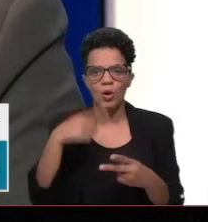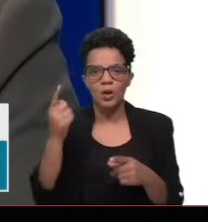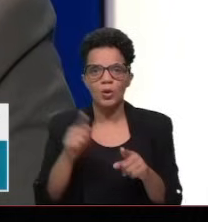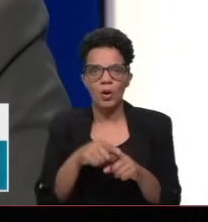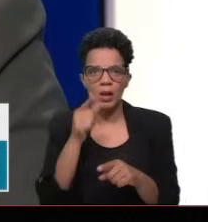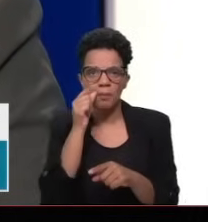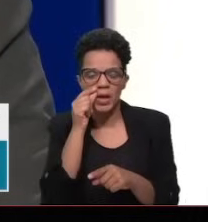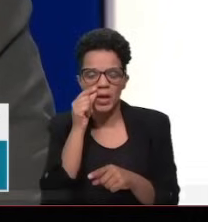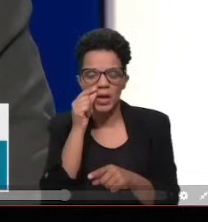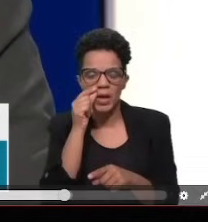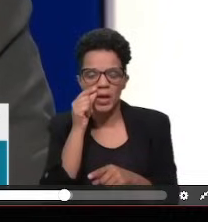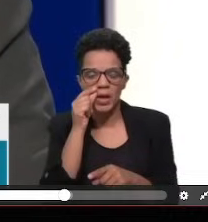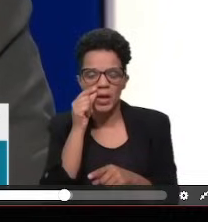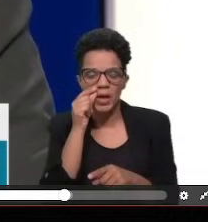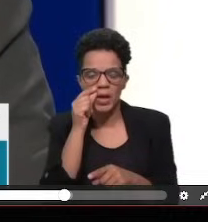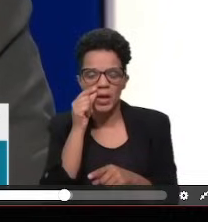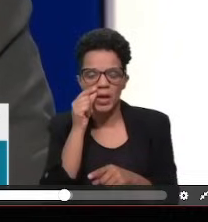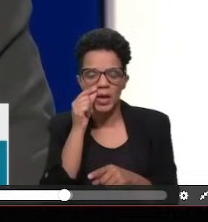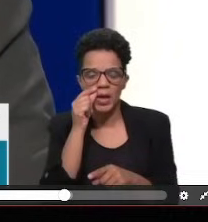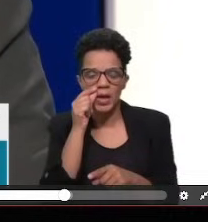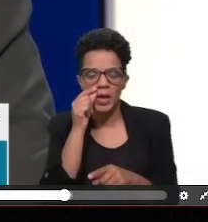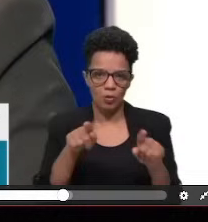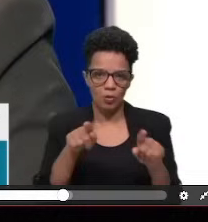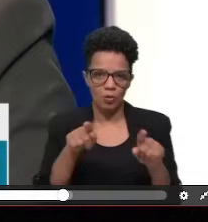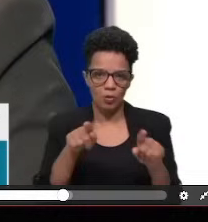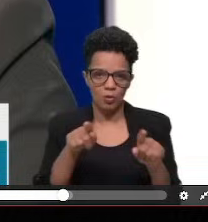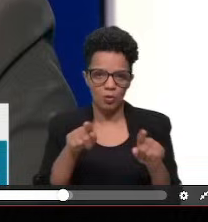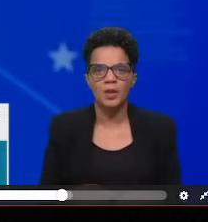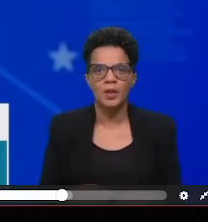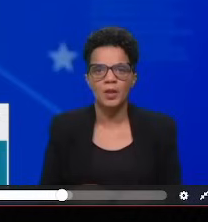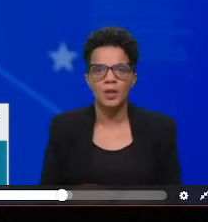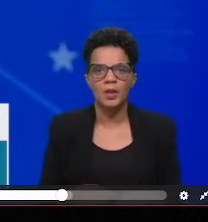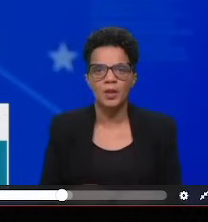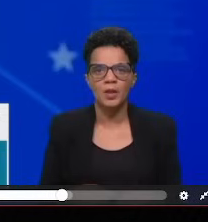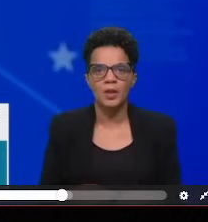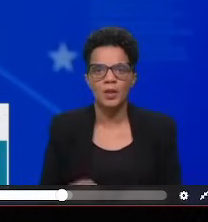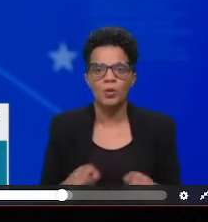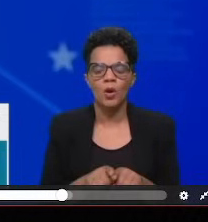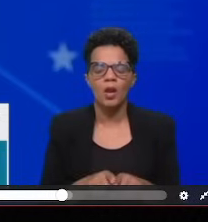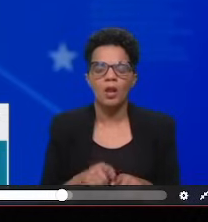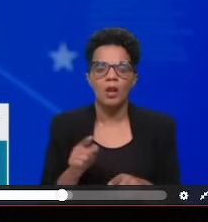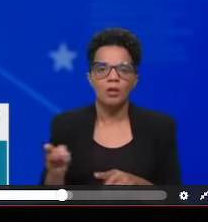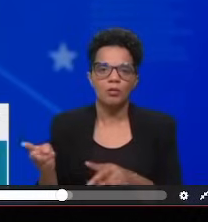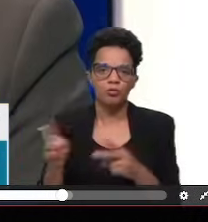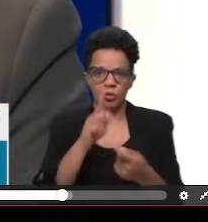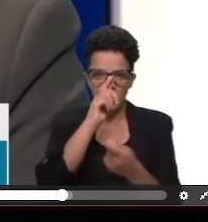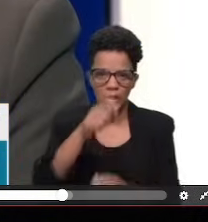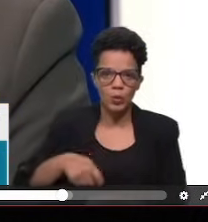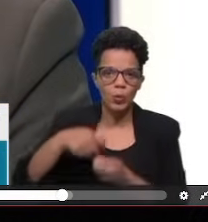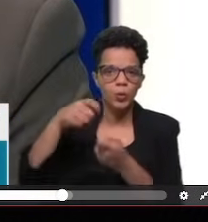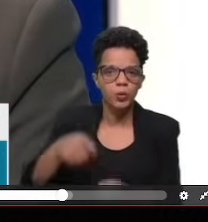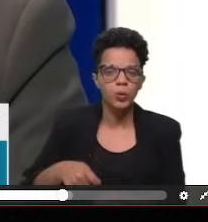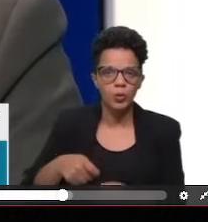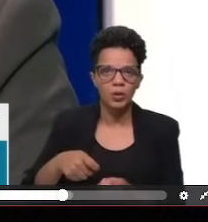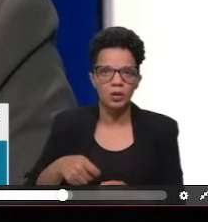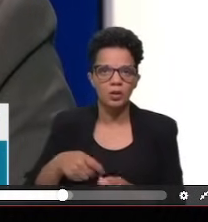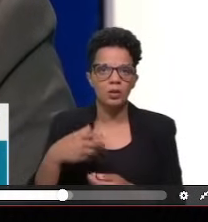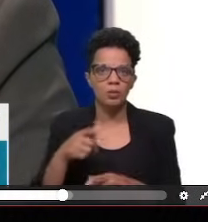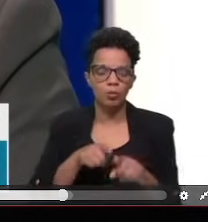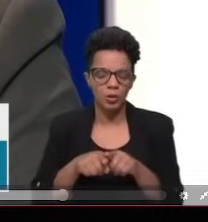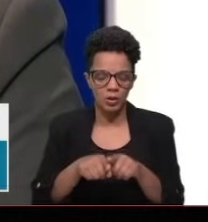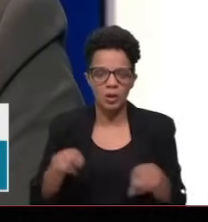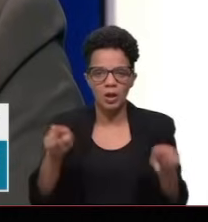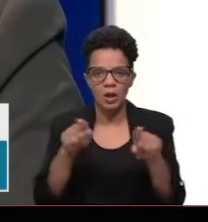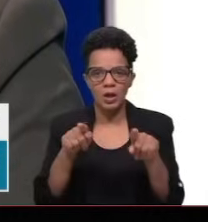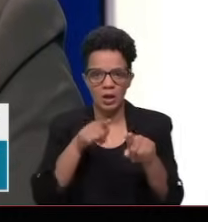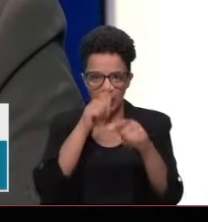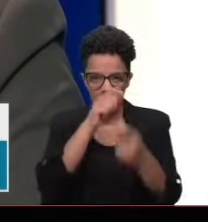muito B agora meso que avançar ó mano e pá desculpem Calma lá como é que isto aqui parar uma agricultura paraa política agrícola comum